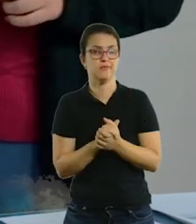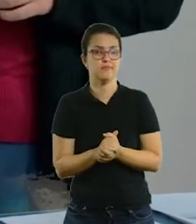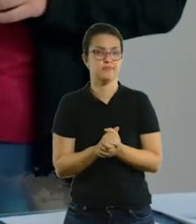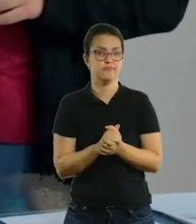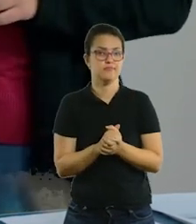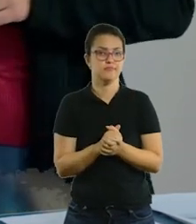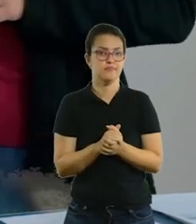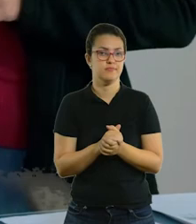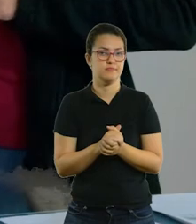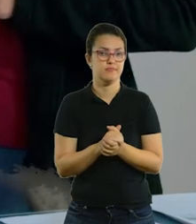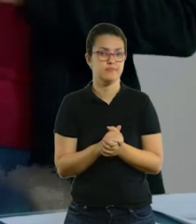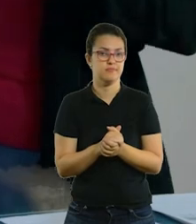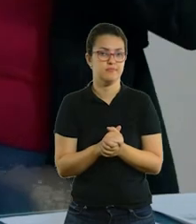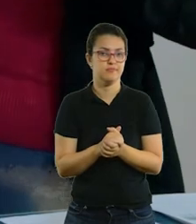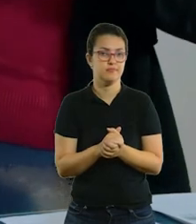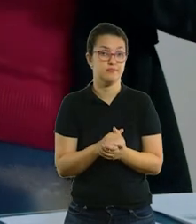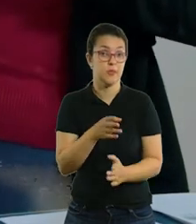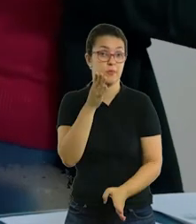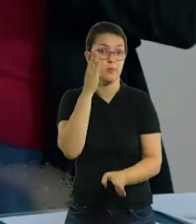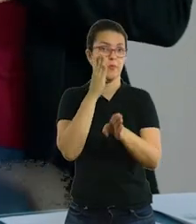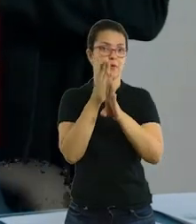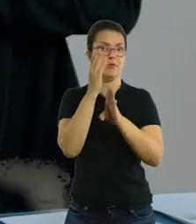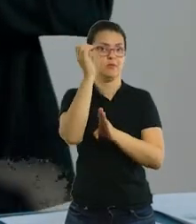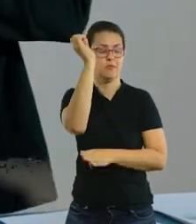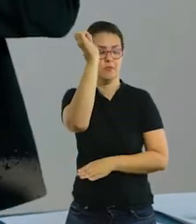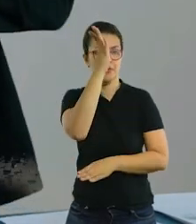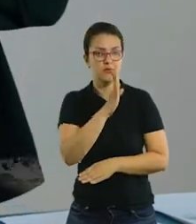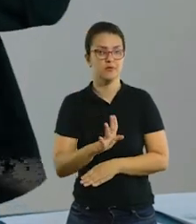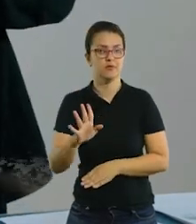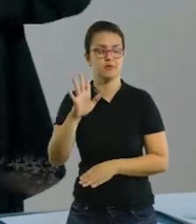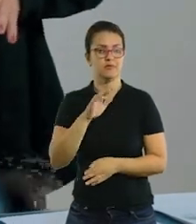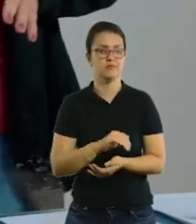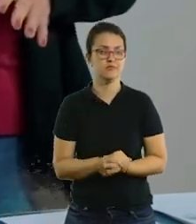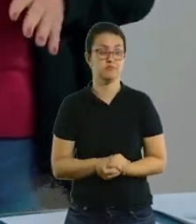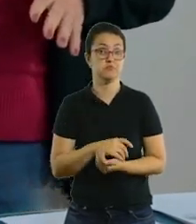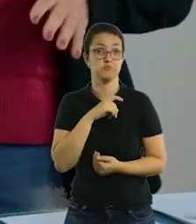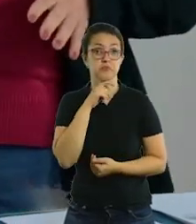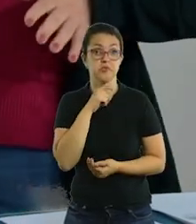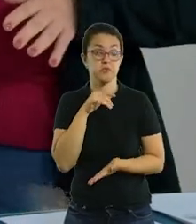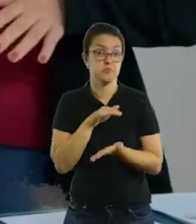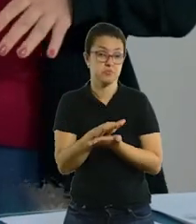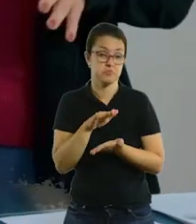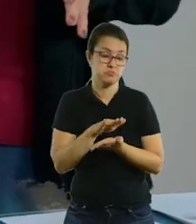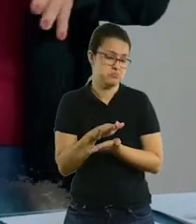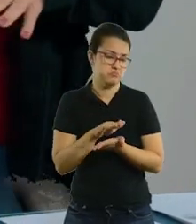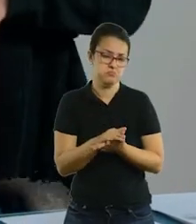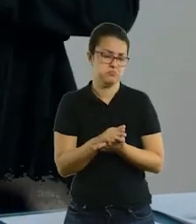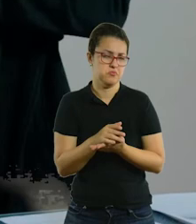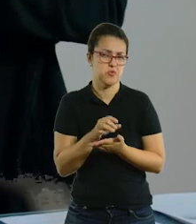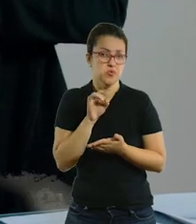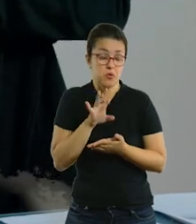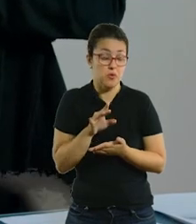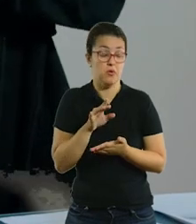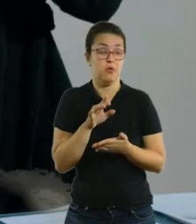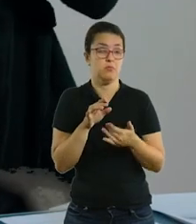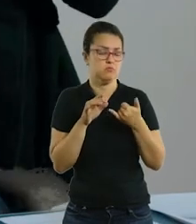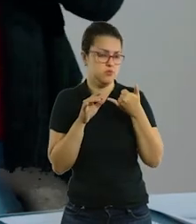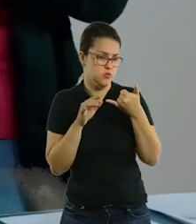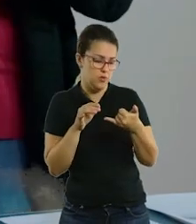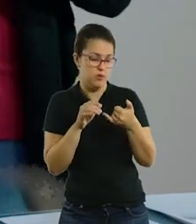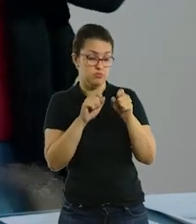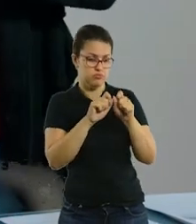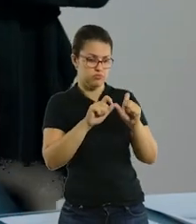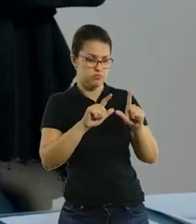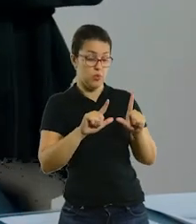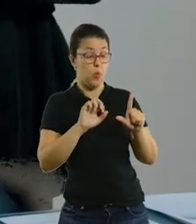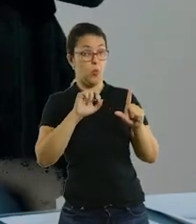relacionadas ao tema, tá? Ao descobrimento do Brasil. Se você não puder imprimir, você pode pesquisar, você pode observar mesmo no